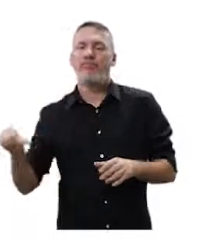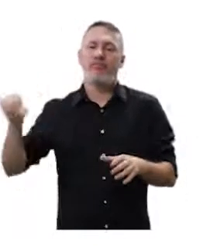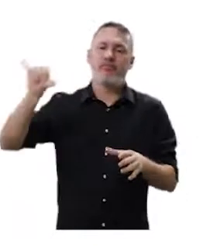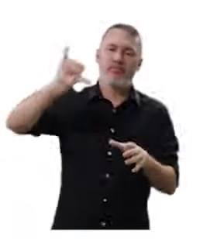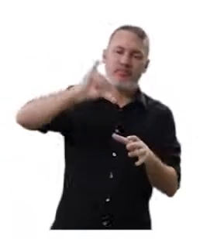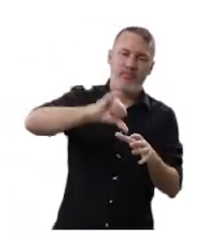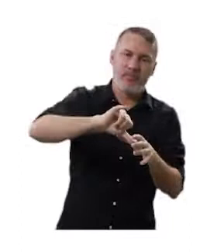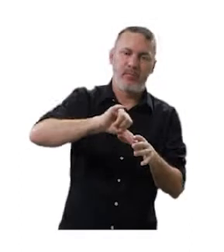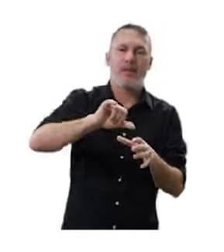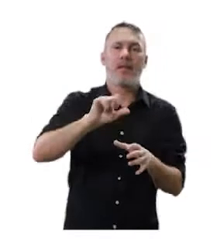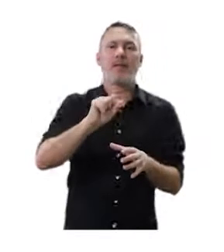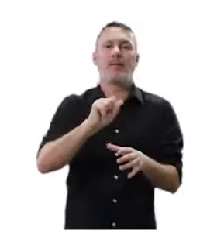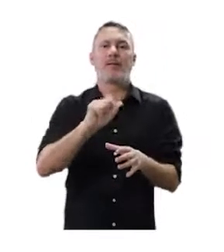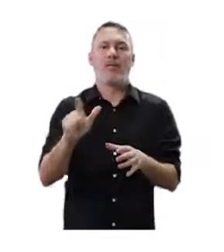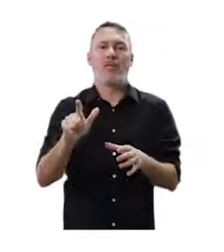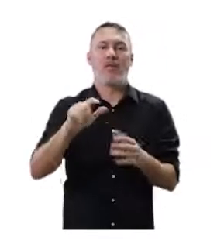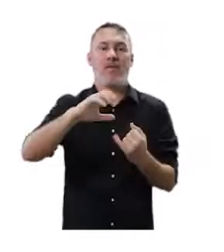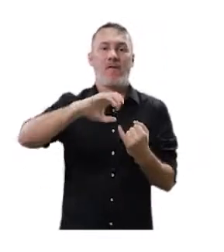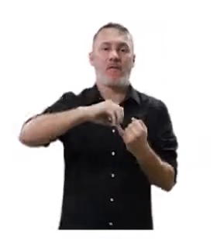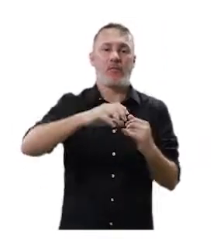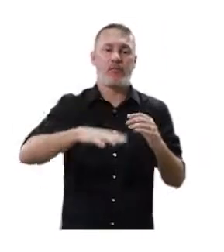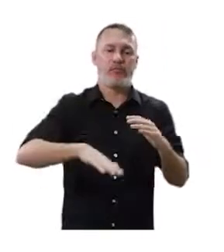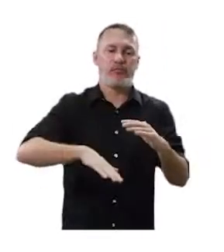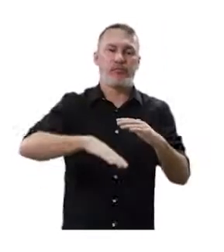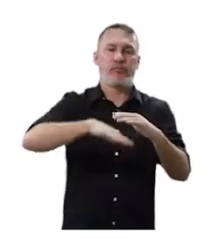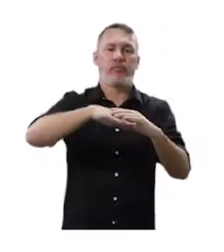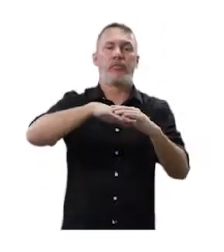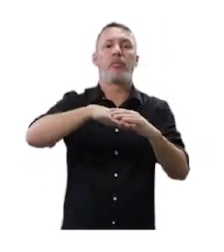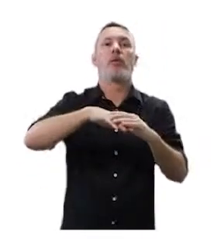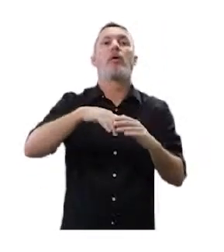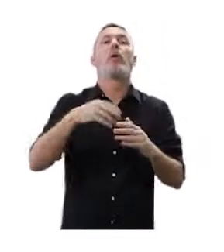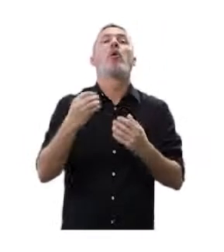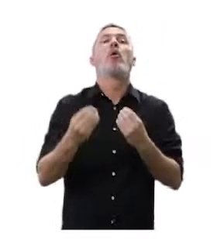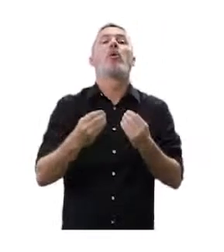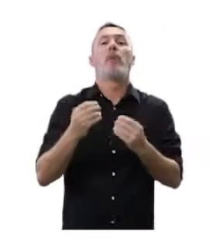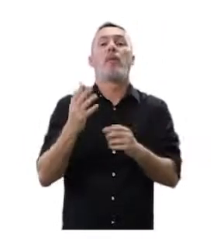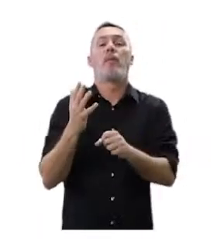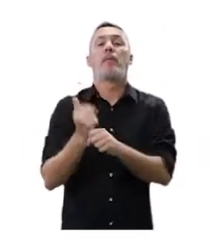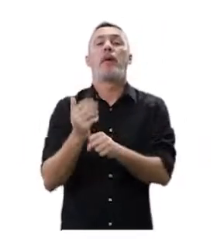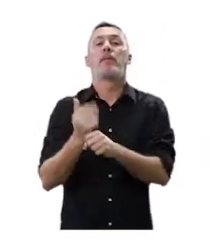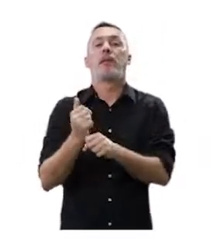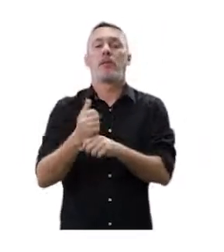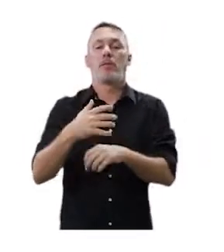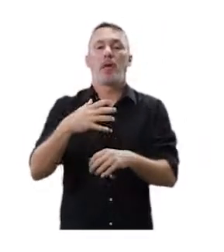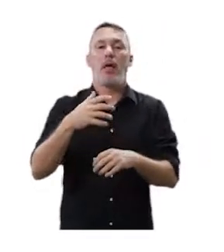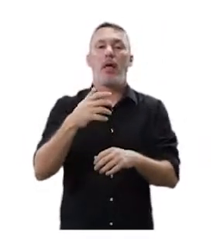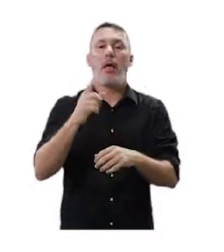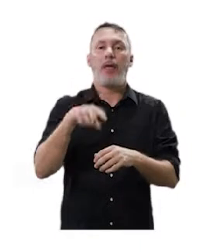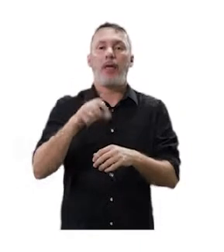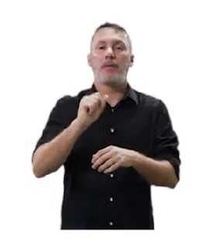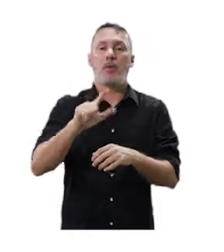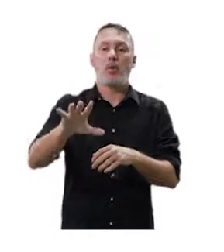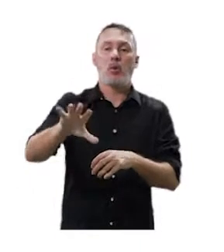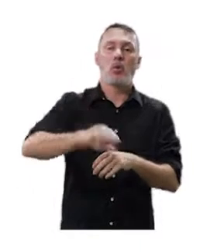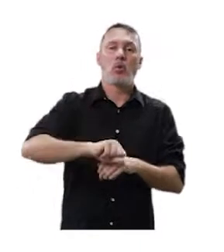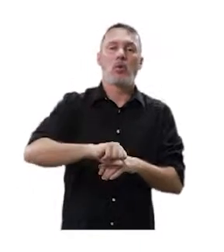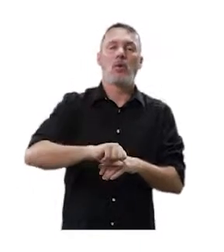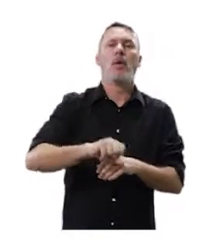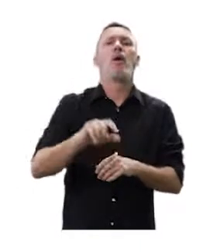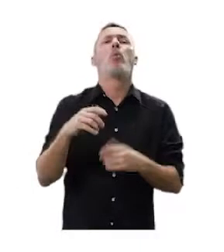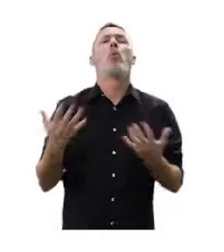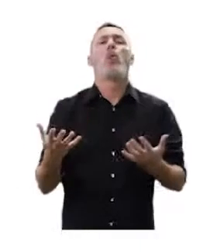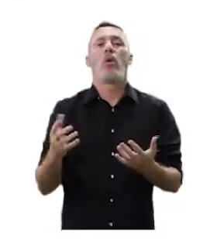água para completar o caldo do feijão. O sal foi absorvido pelas batatas por letra